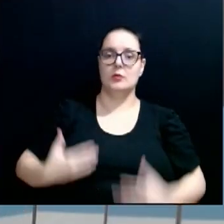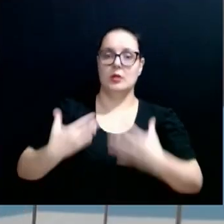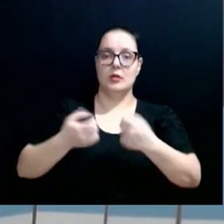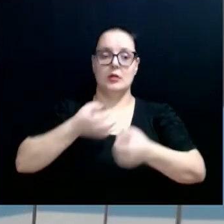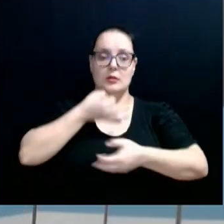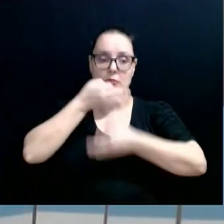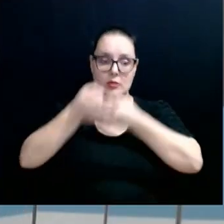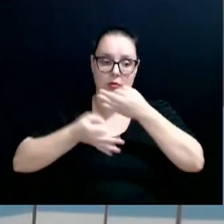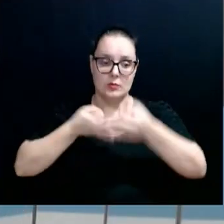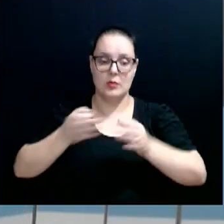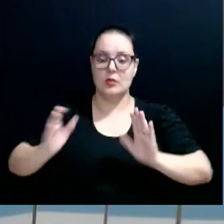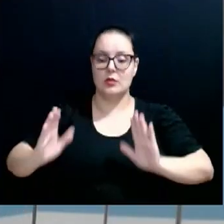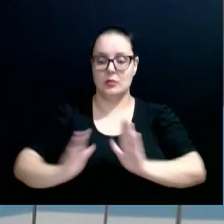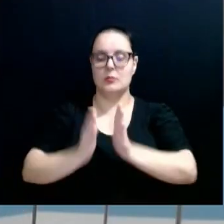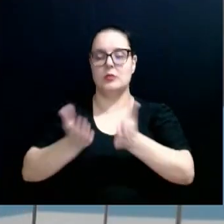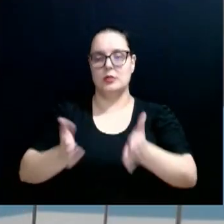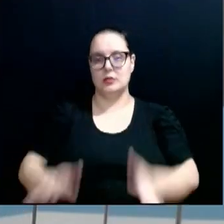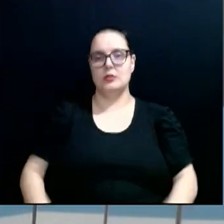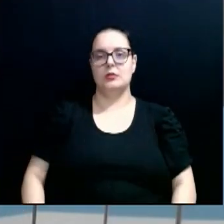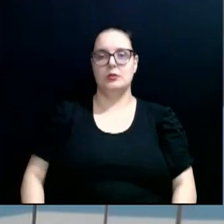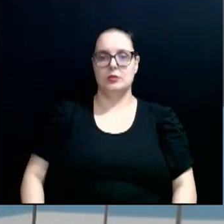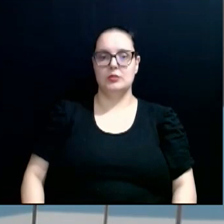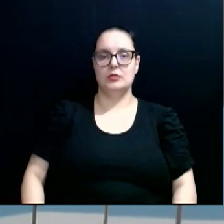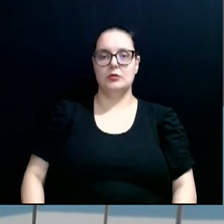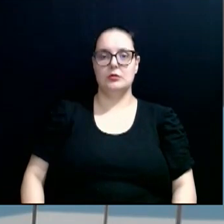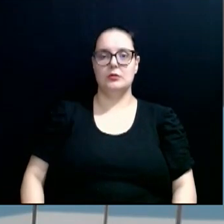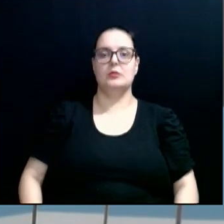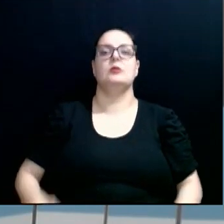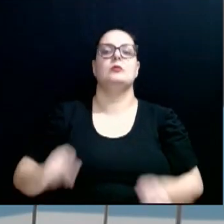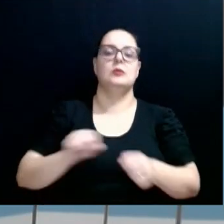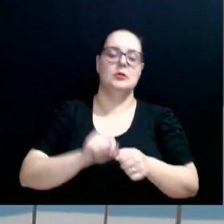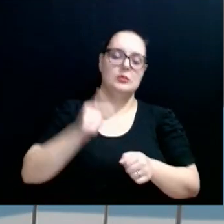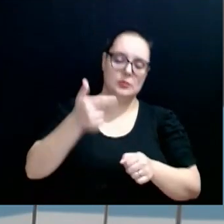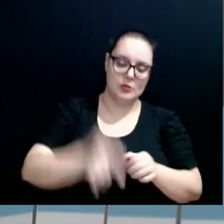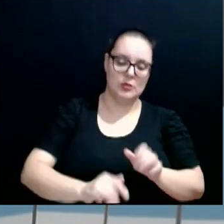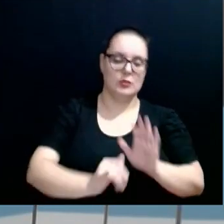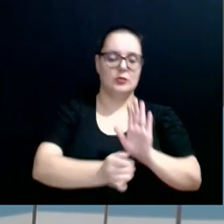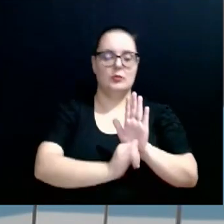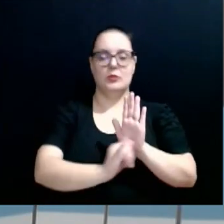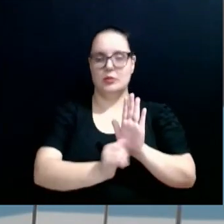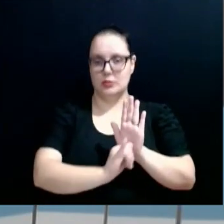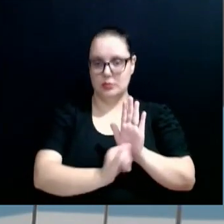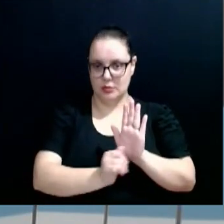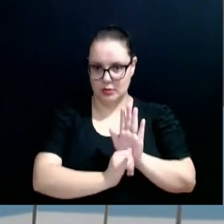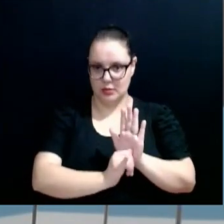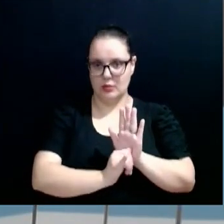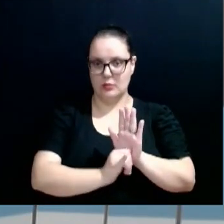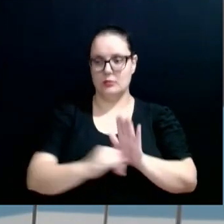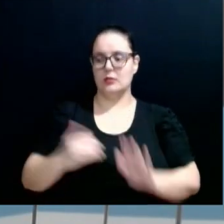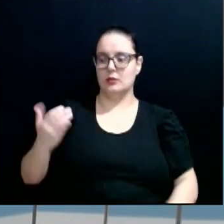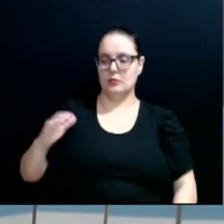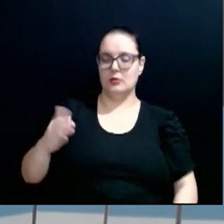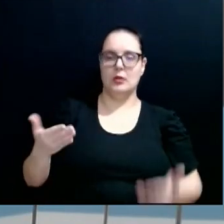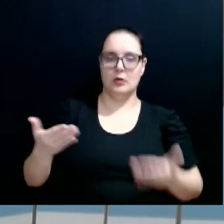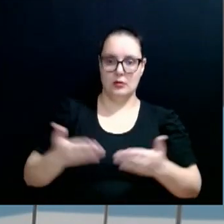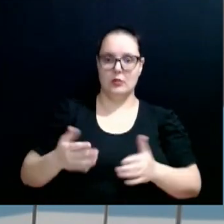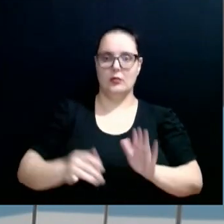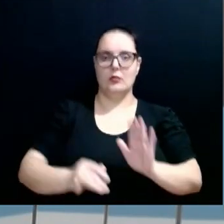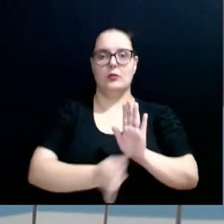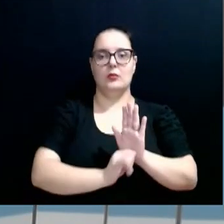diante disso, refizemos o edital. Acho que o edital foi publicado agora, um edital sólido,